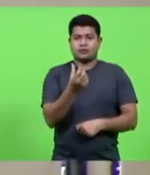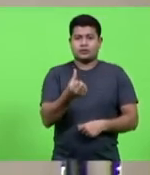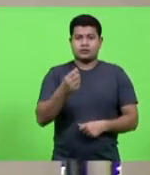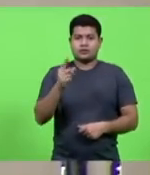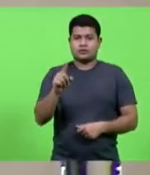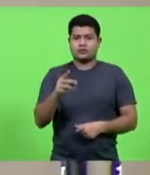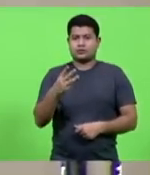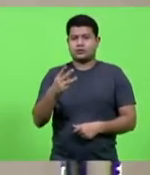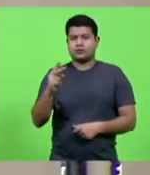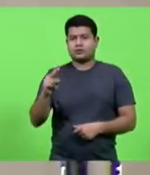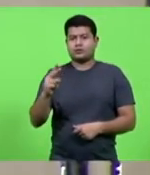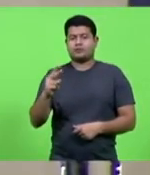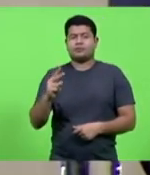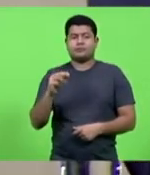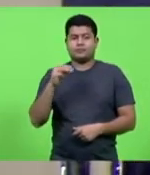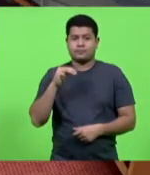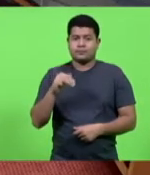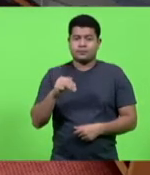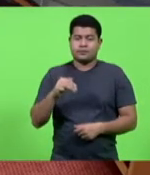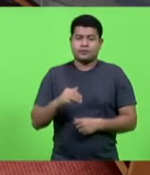sessão.